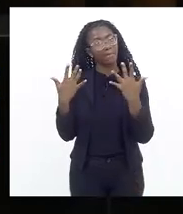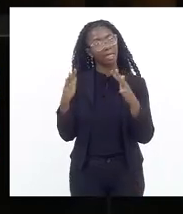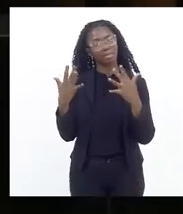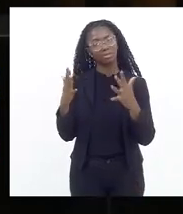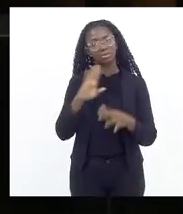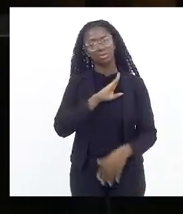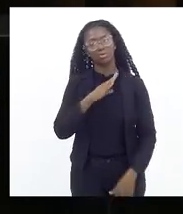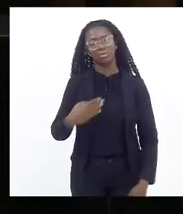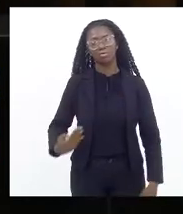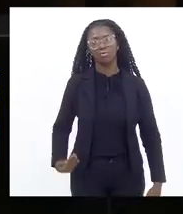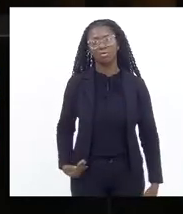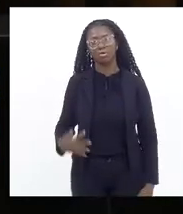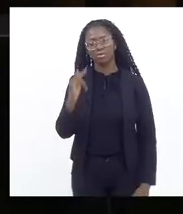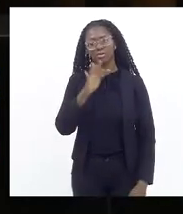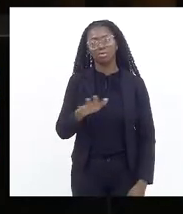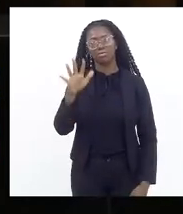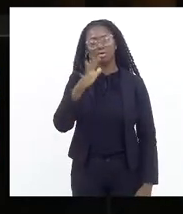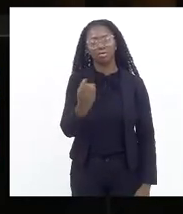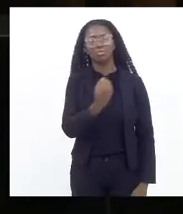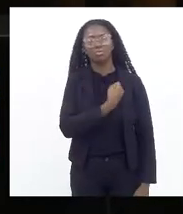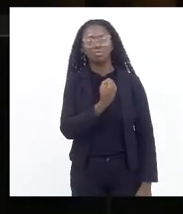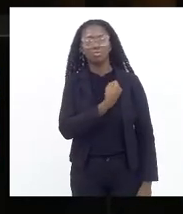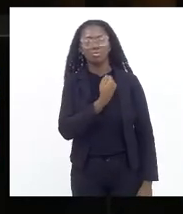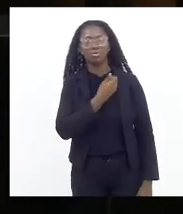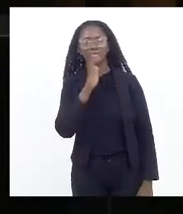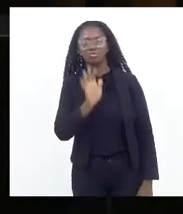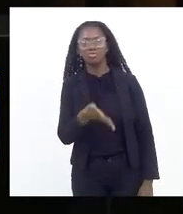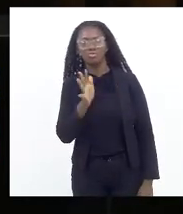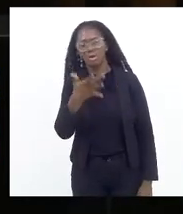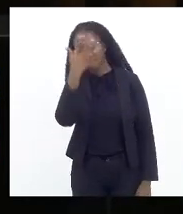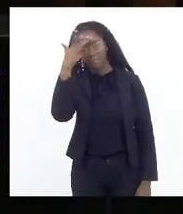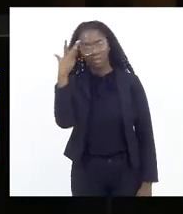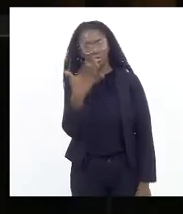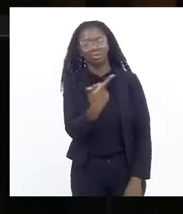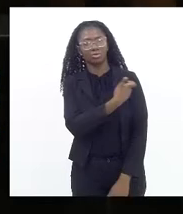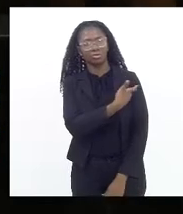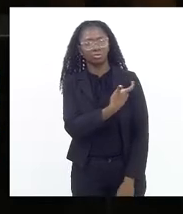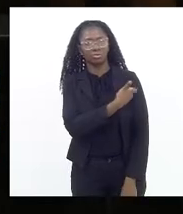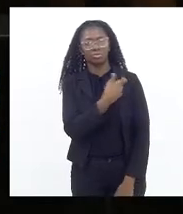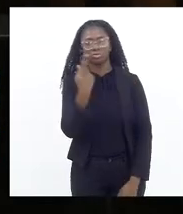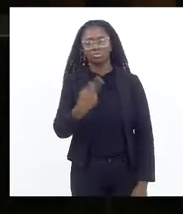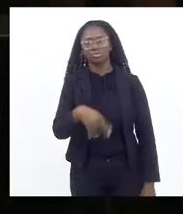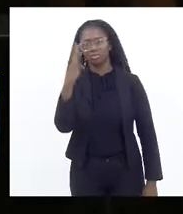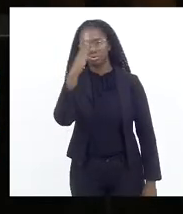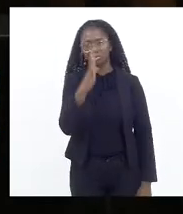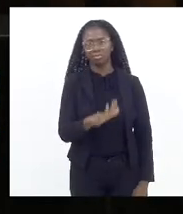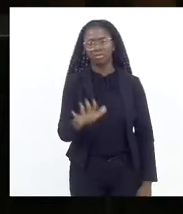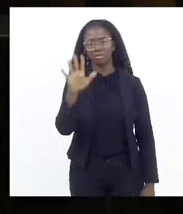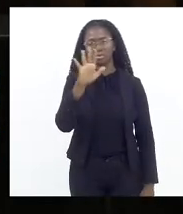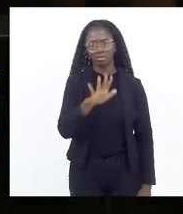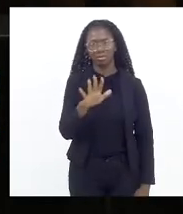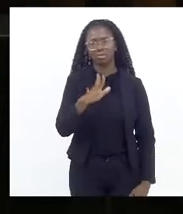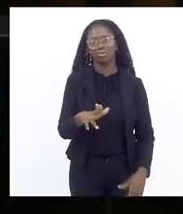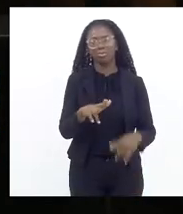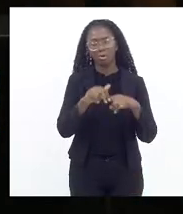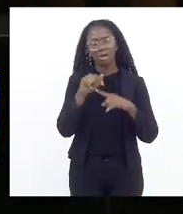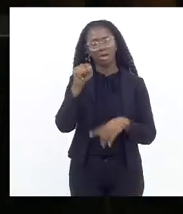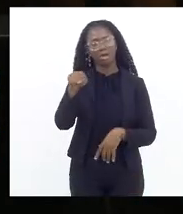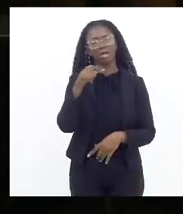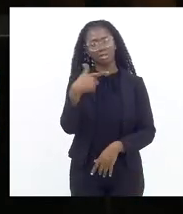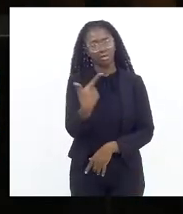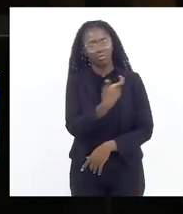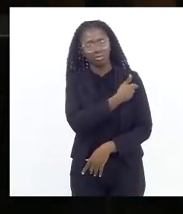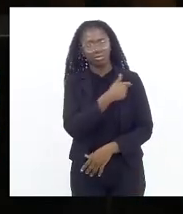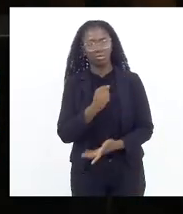pela quantidade expressiva já de pessoas imunizadas no Brasil, porque essas vacinas